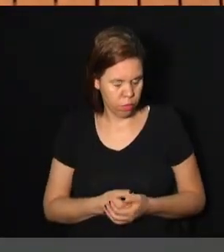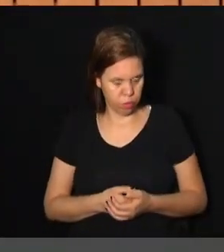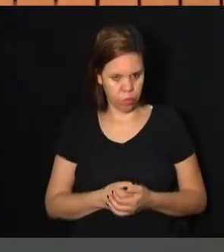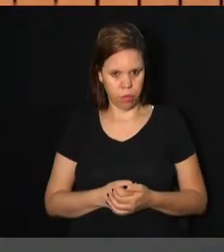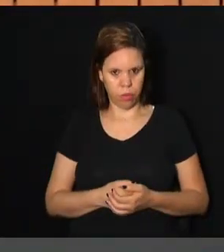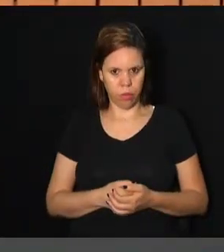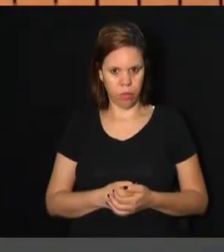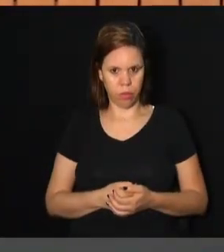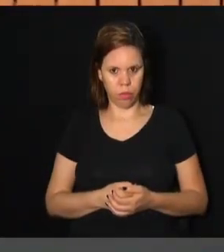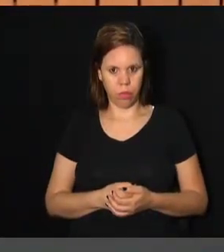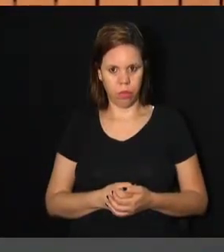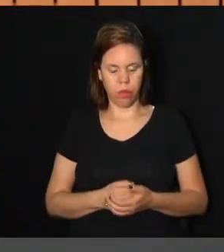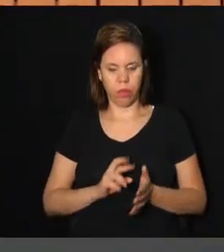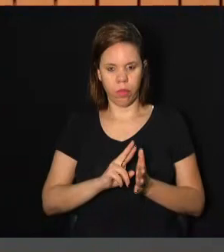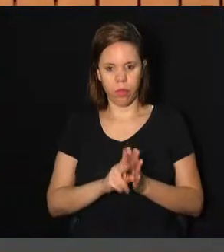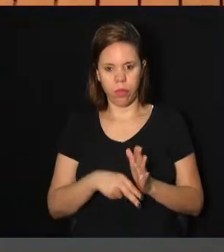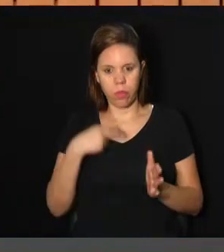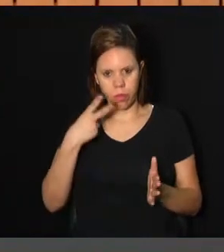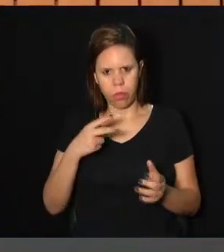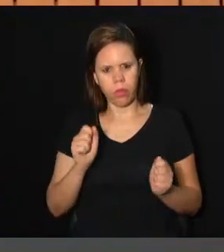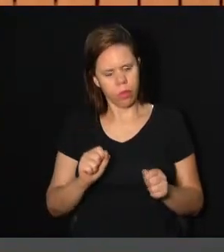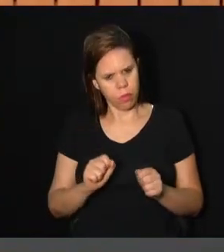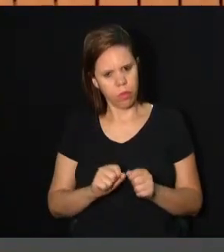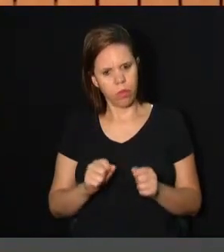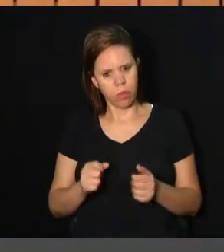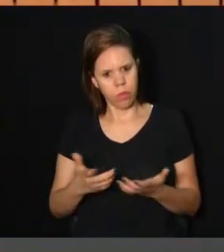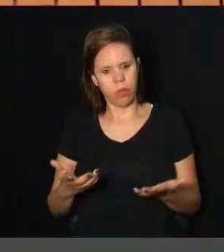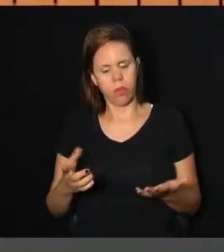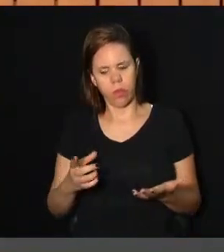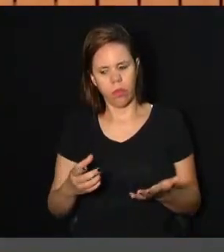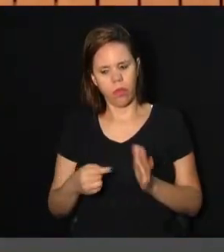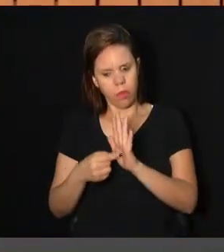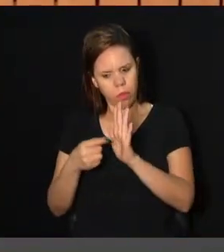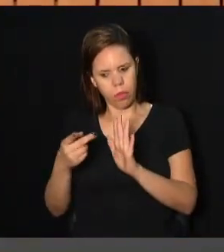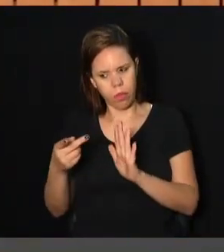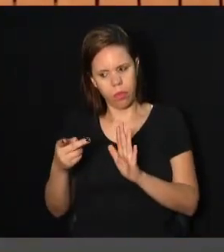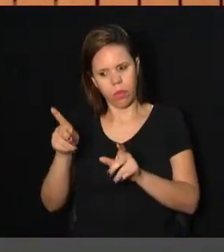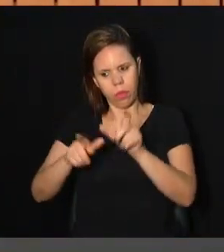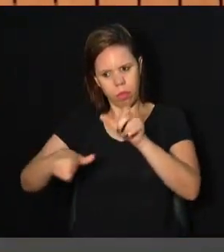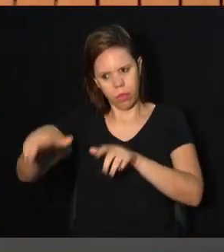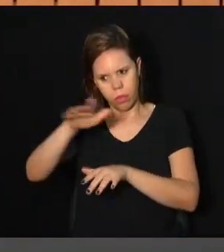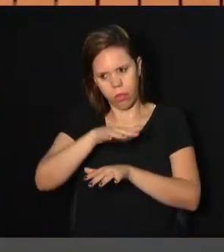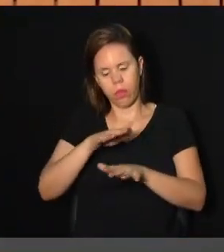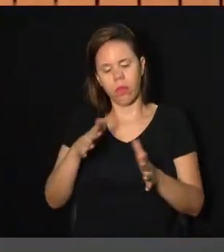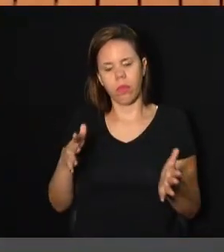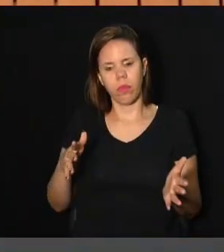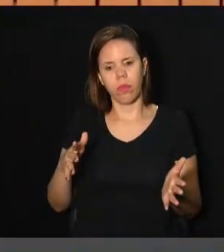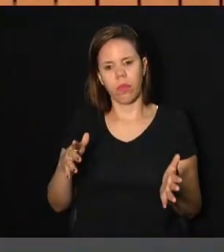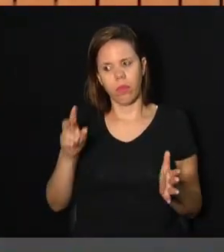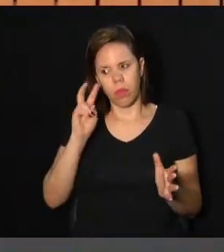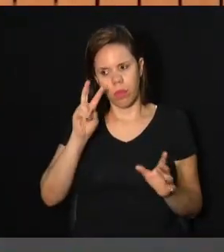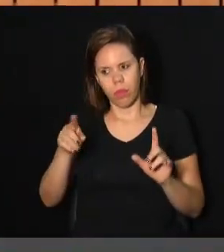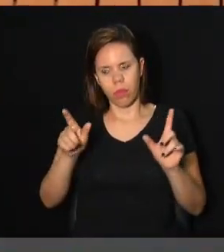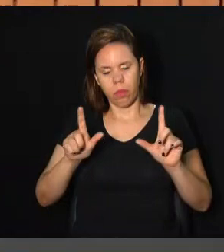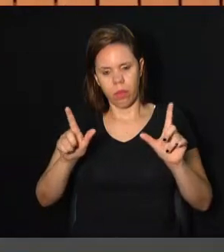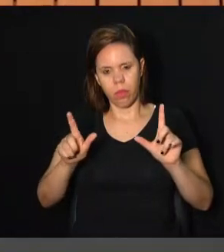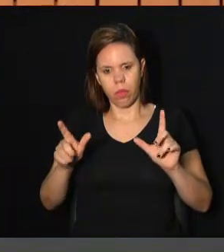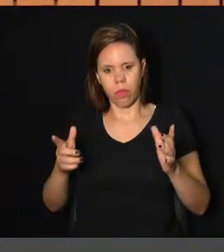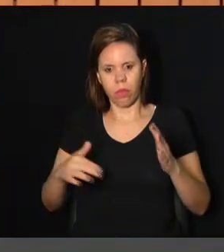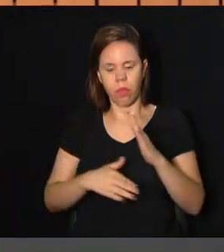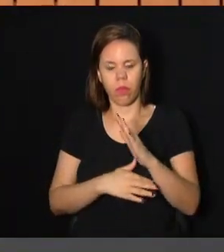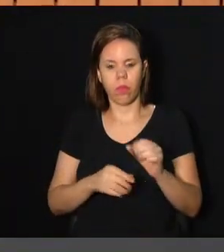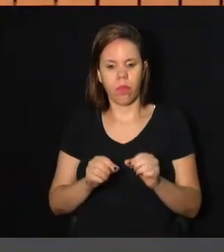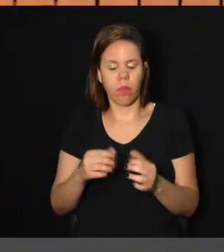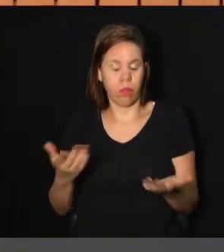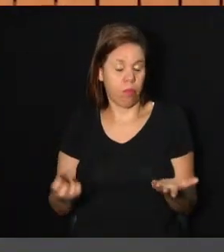parte desses vereadores que podiam estar dando satisfação à sua população que assiste a TV Câmara, e isso hoje não